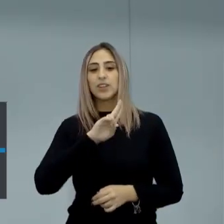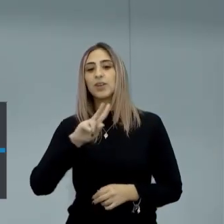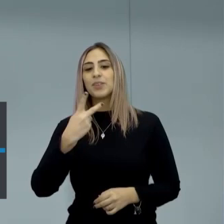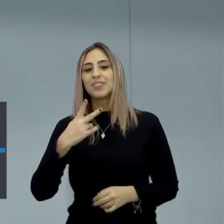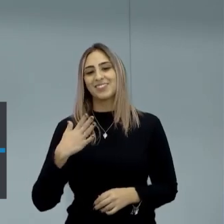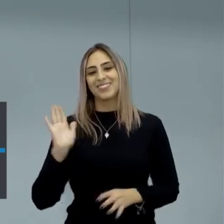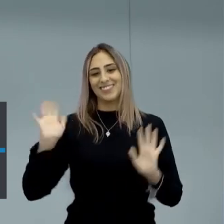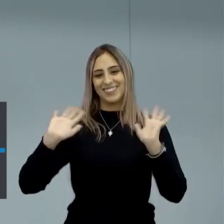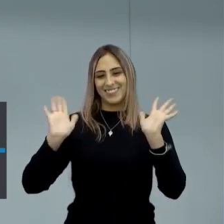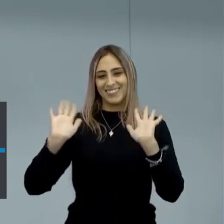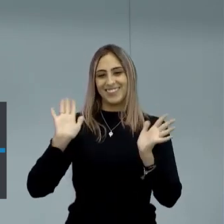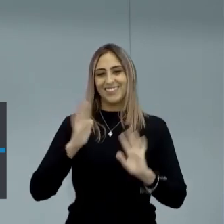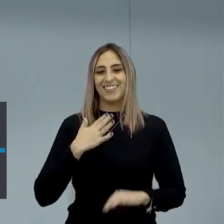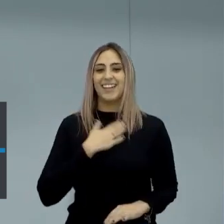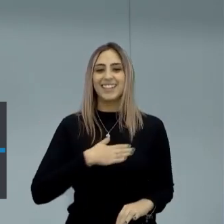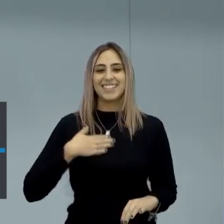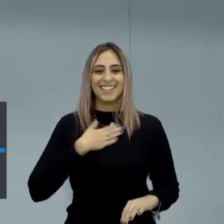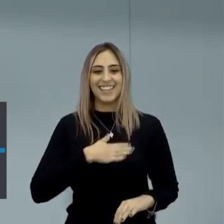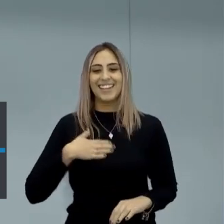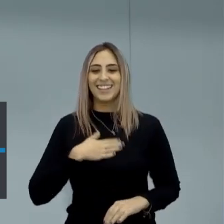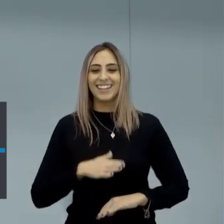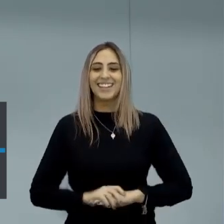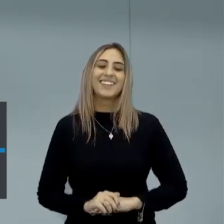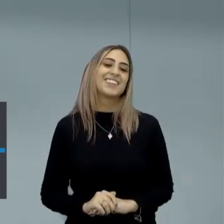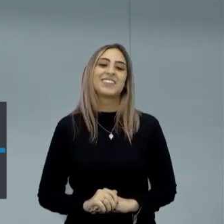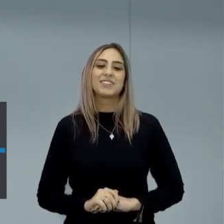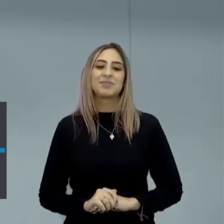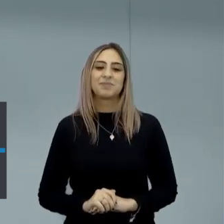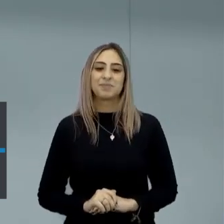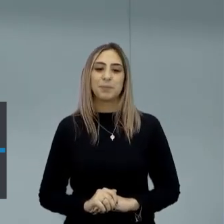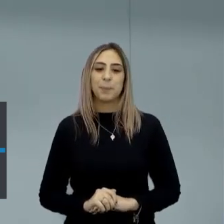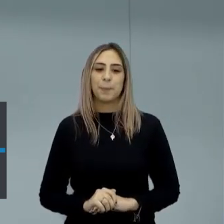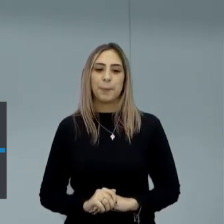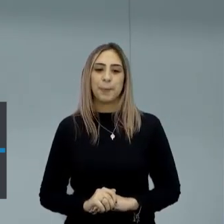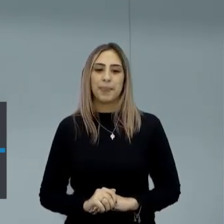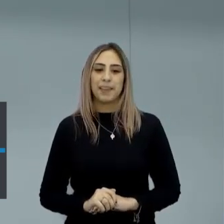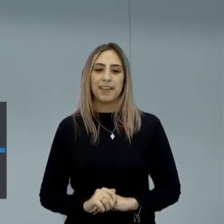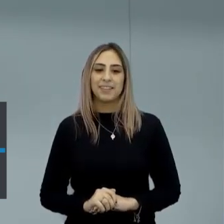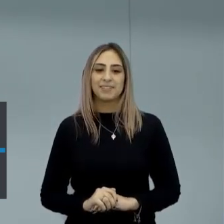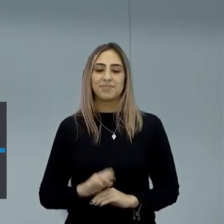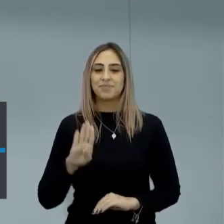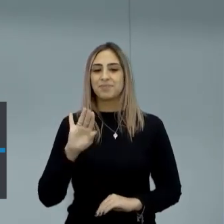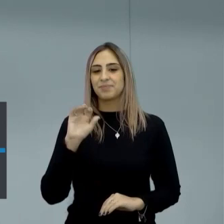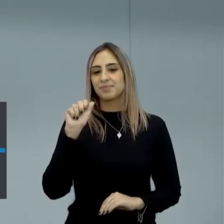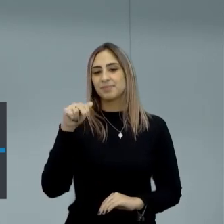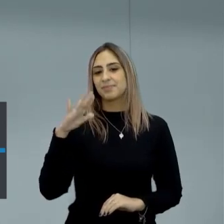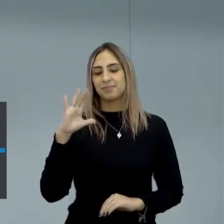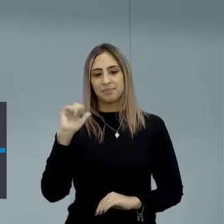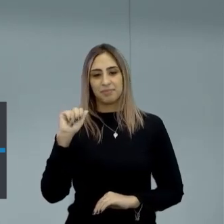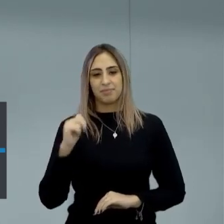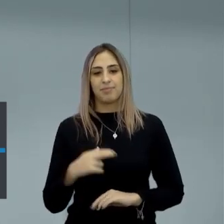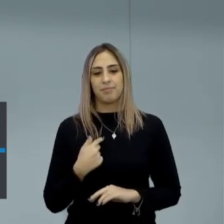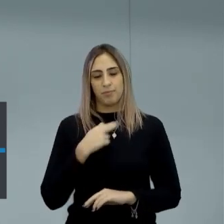Bianca, prazer, Bianca. A gente vê aqui, mas às vezes não sabe o nome, né? Sim. Então vamos lá.